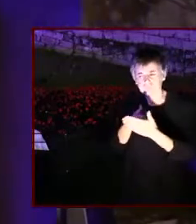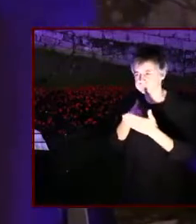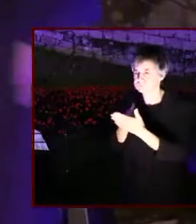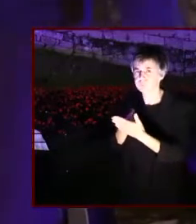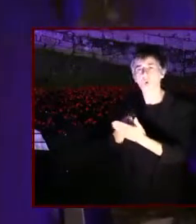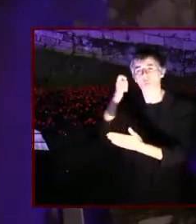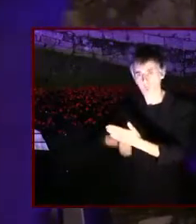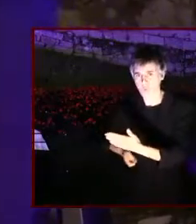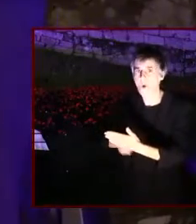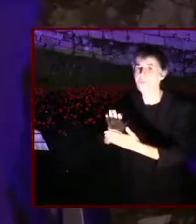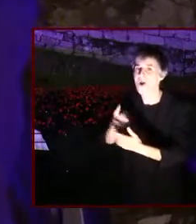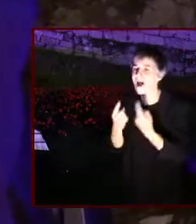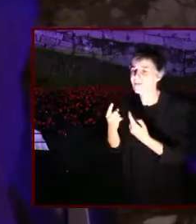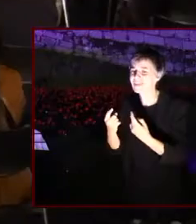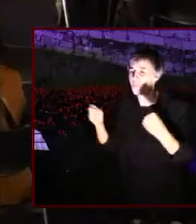este. Pois sí.